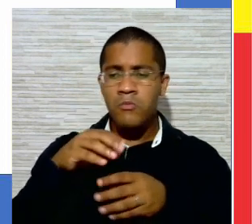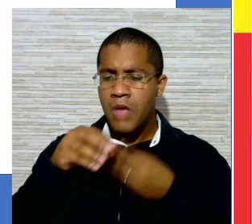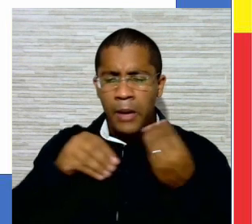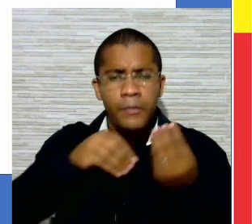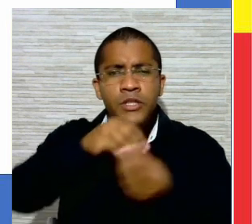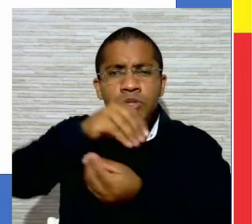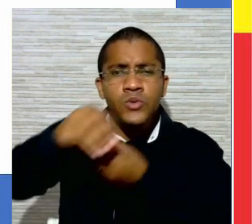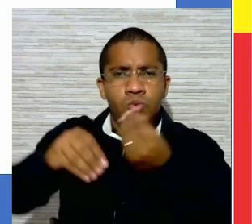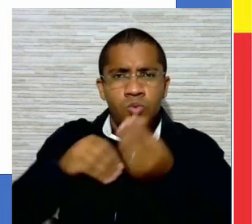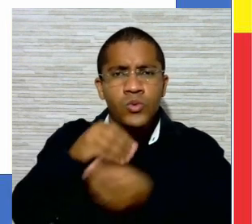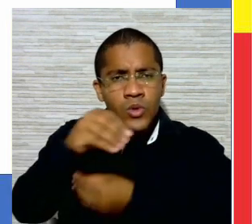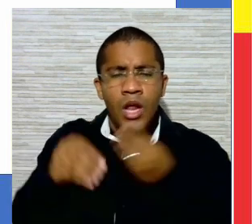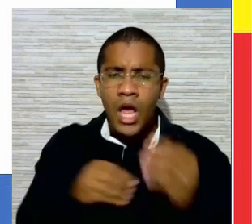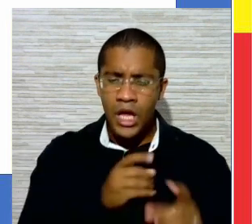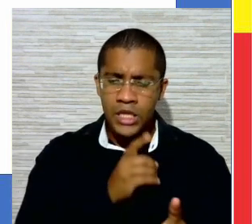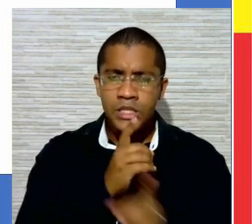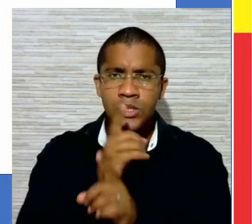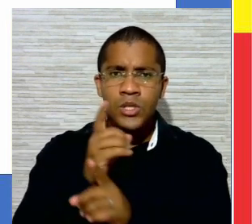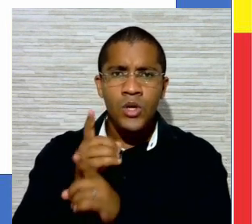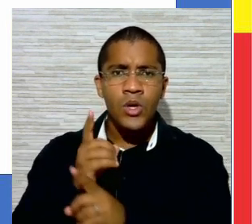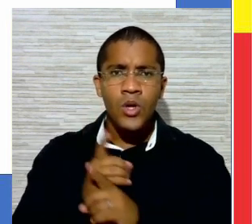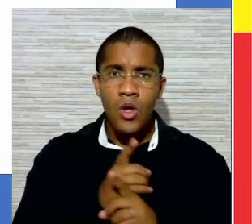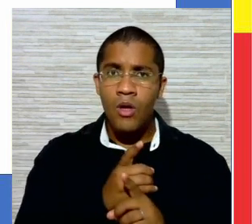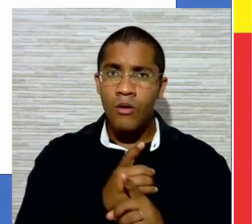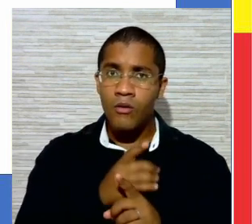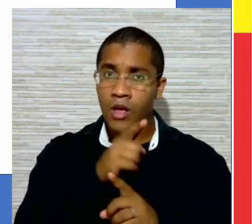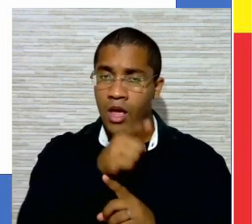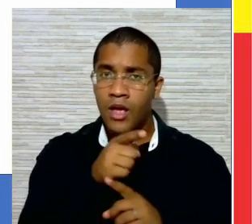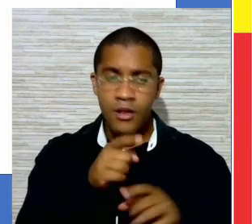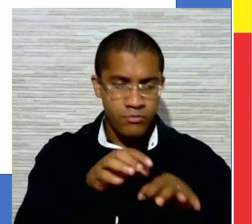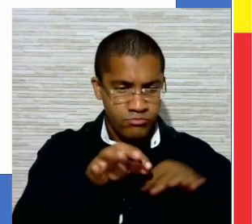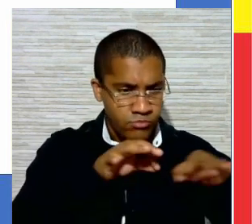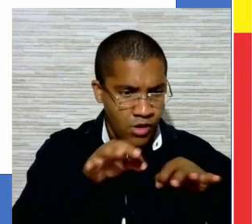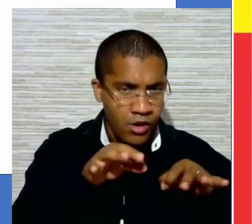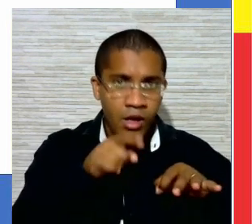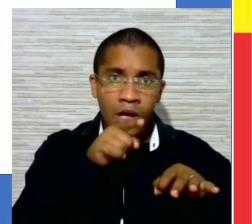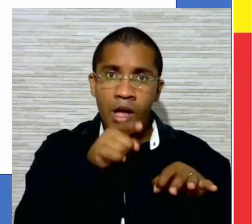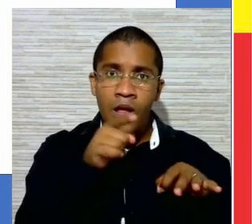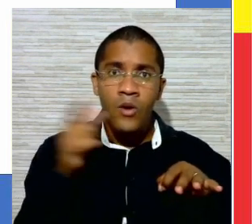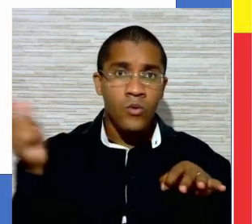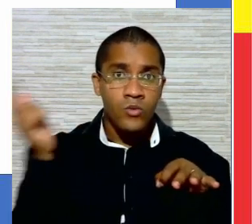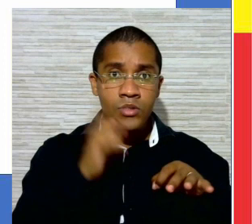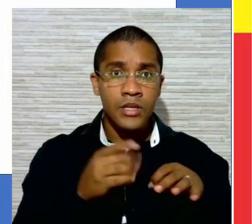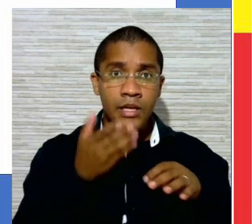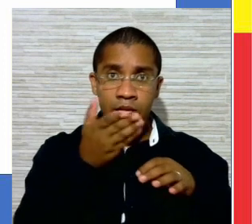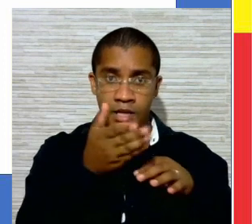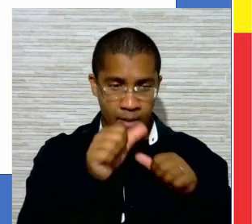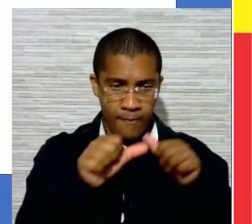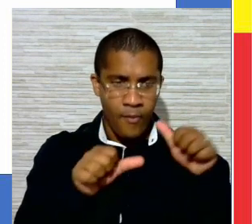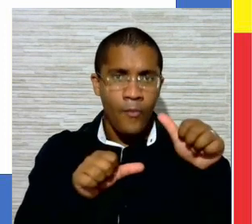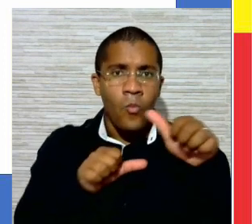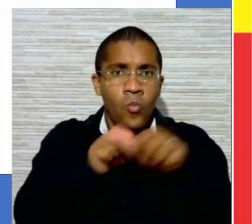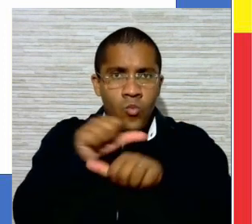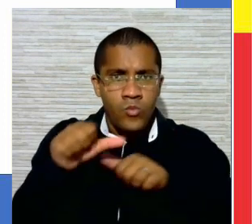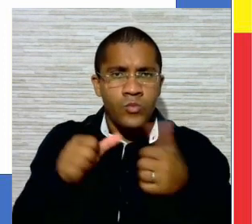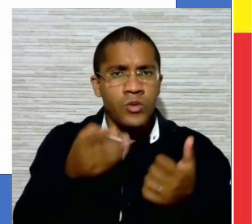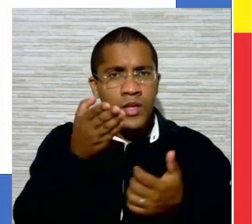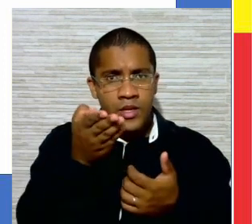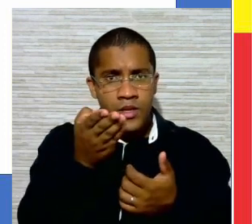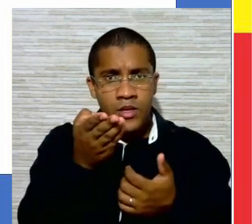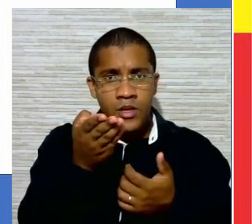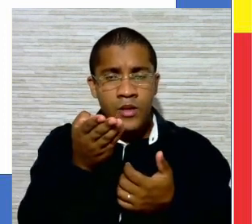ele descobre o concreto, quando o homem ele começa a manipular esse tipo de transformação, esse tipo